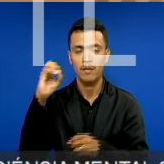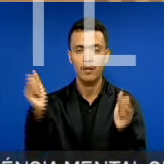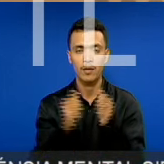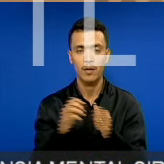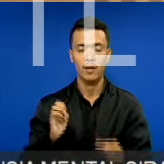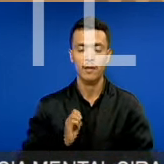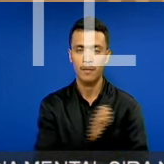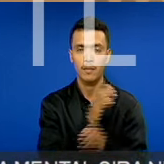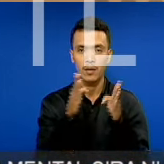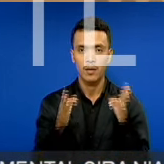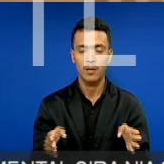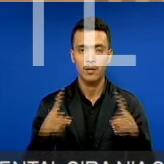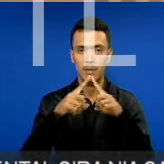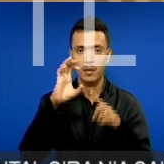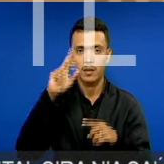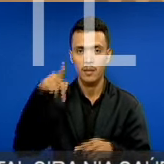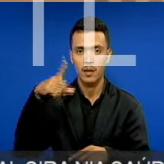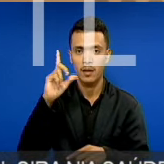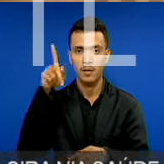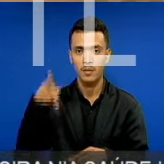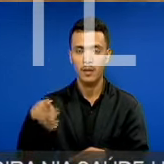CPLP, Laura Abrantes.